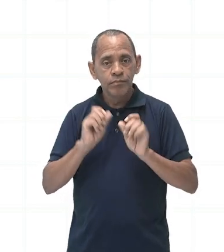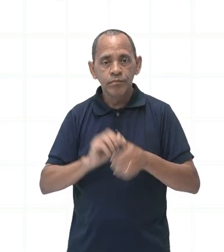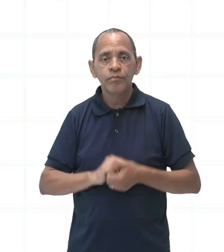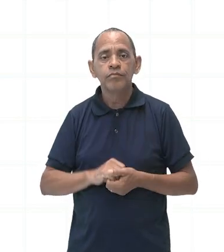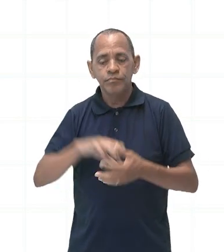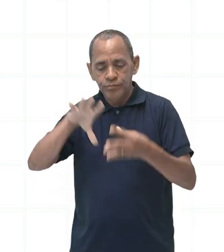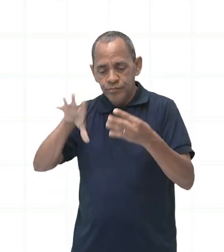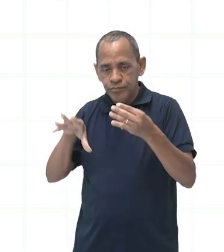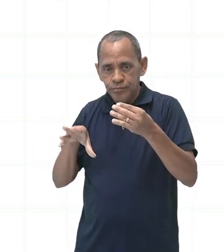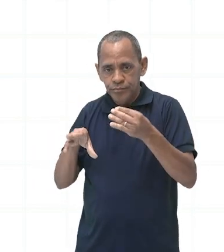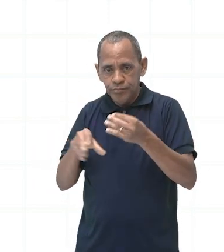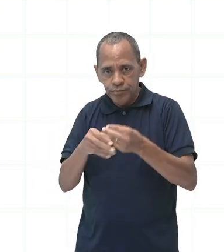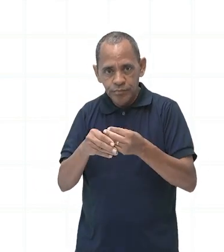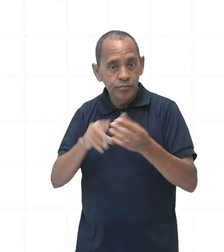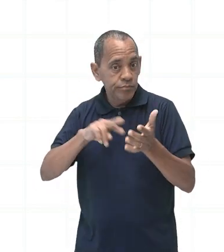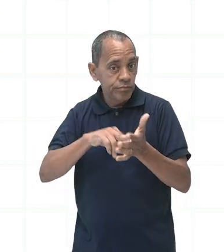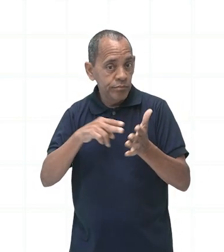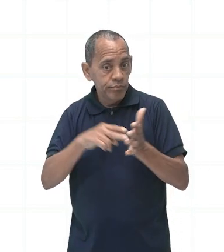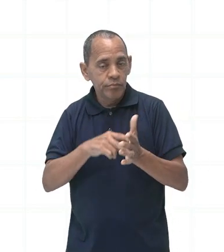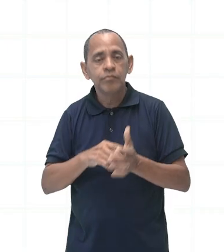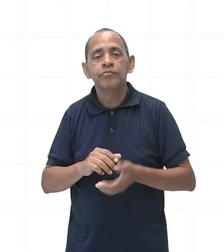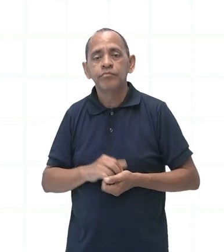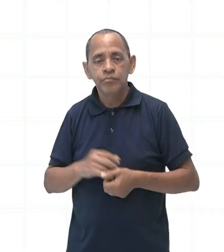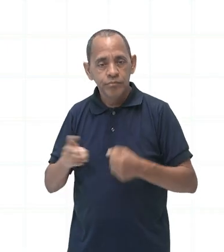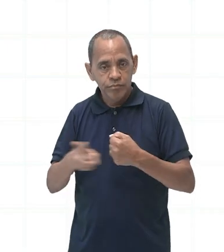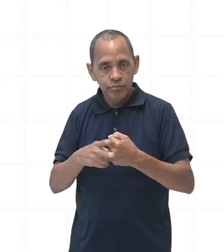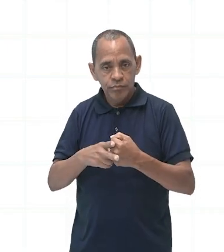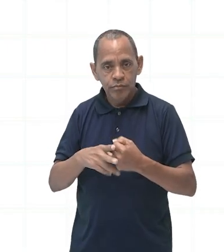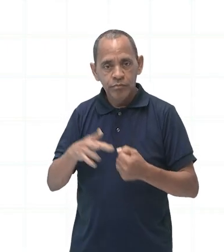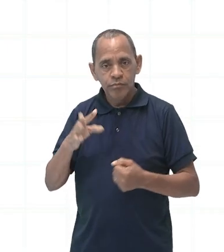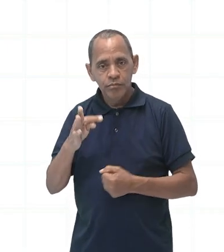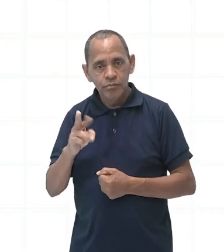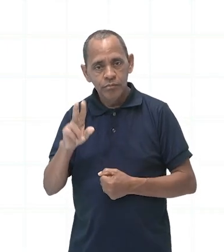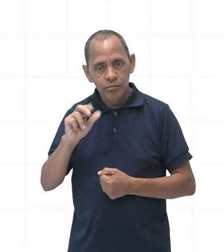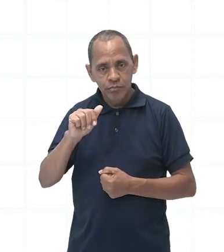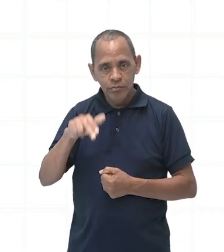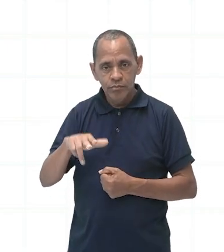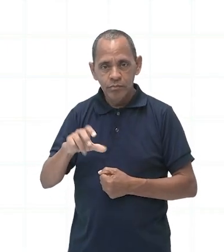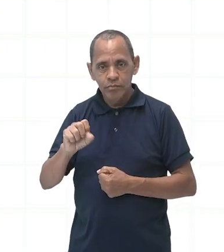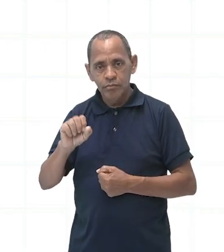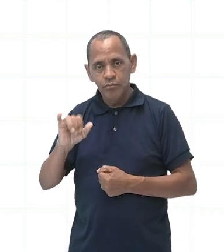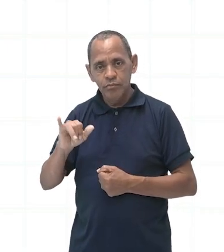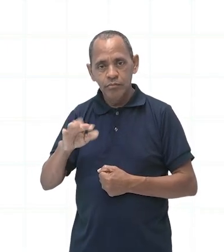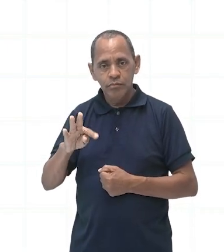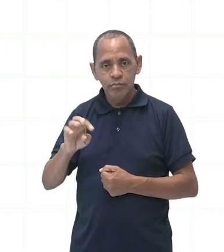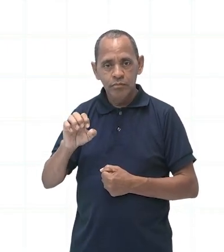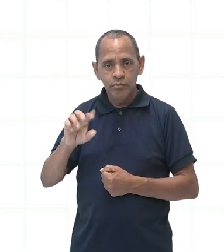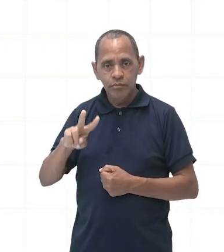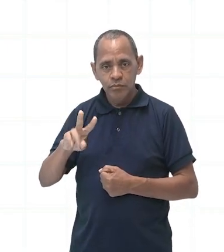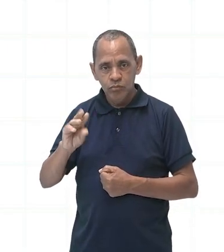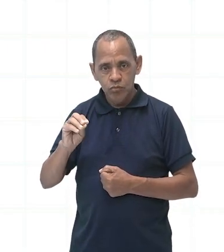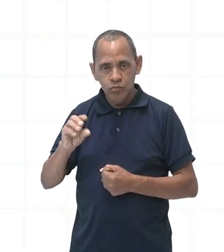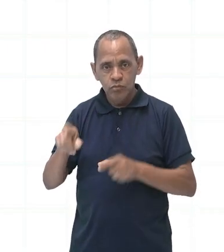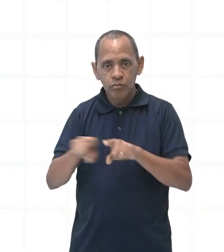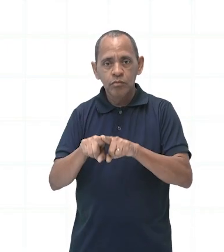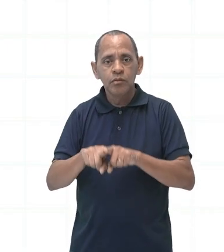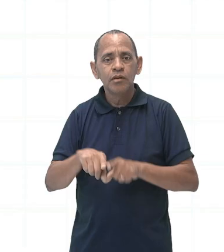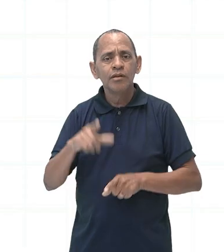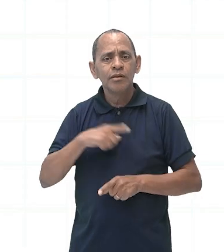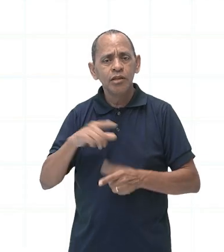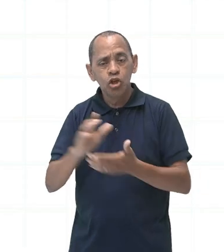eu preciso aí complementar o sentido. É um verbo transitivo, ok? E